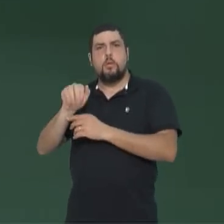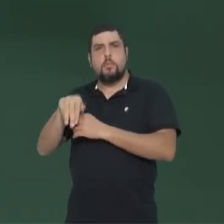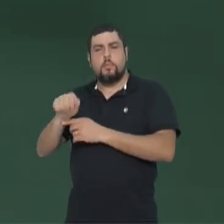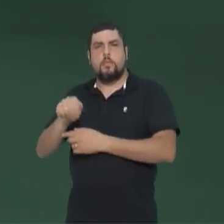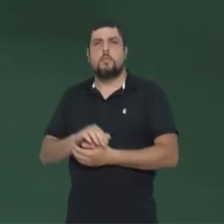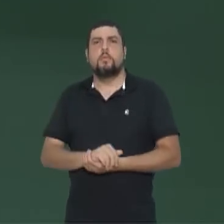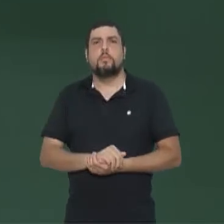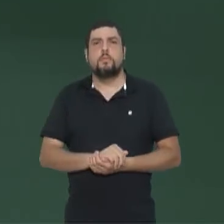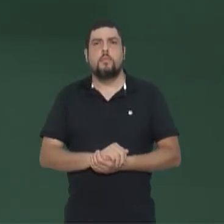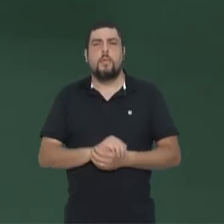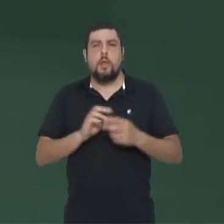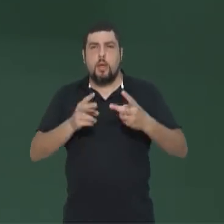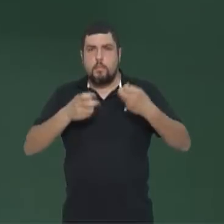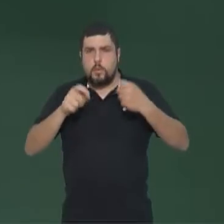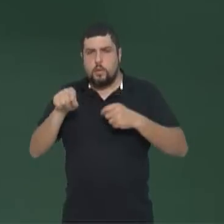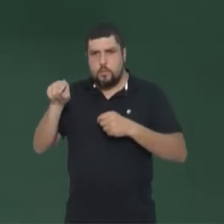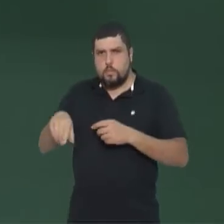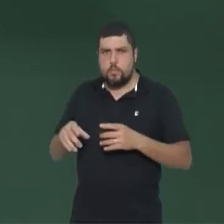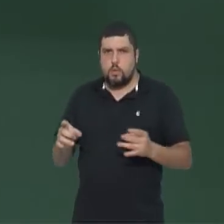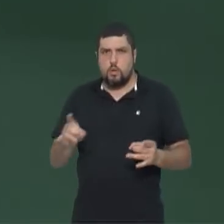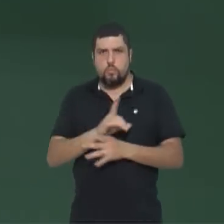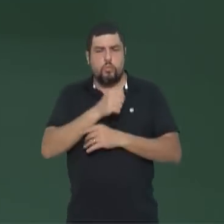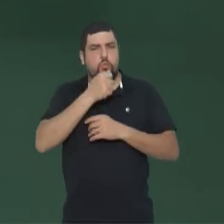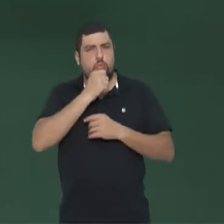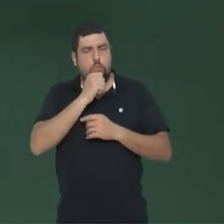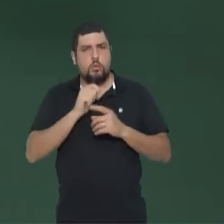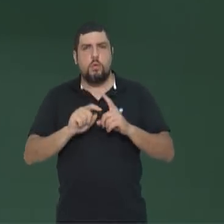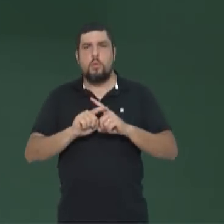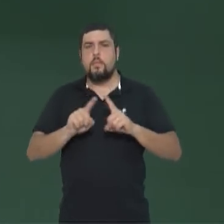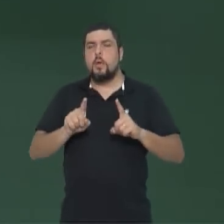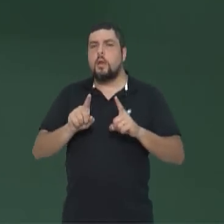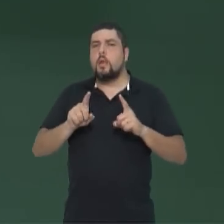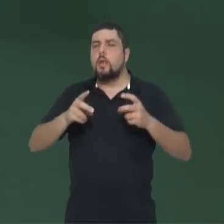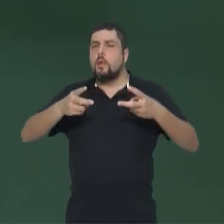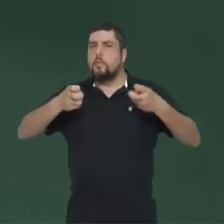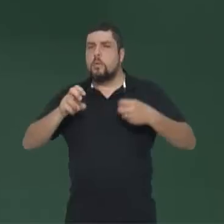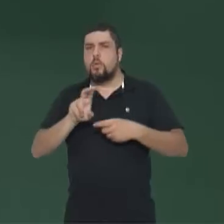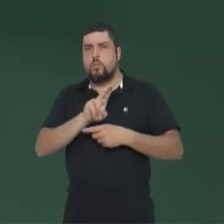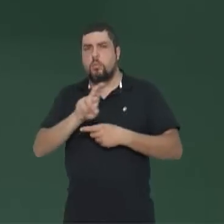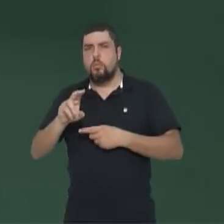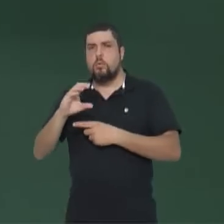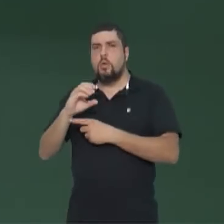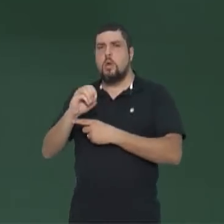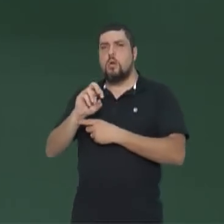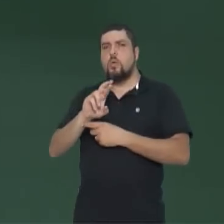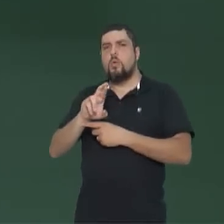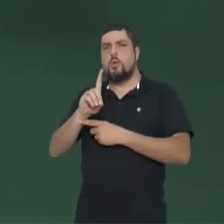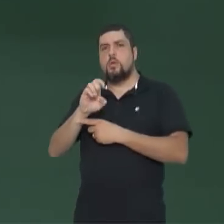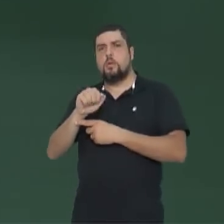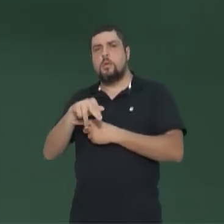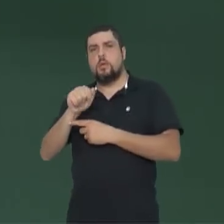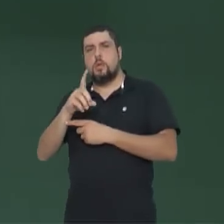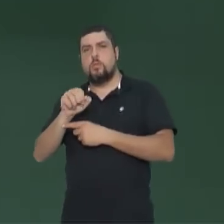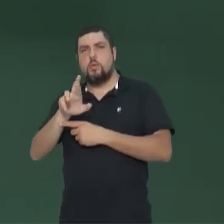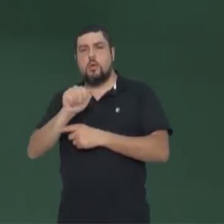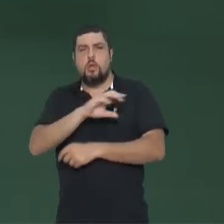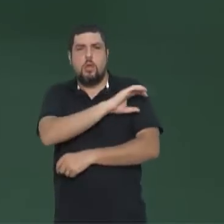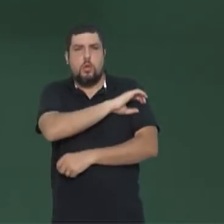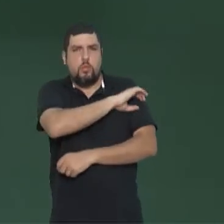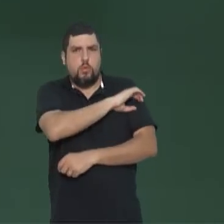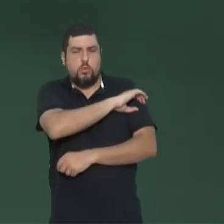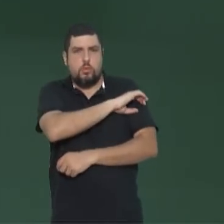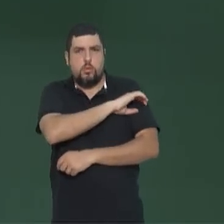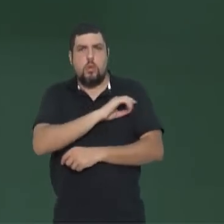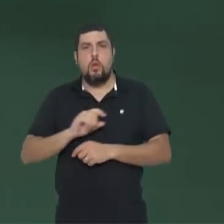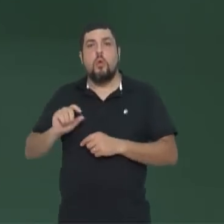ainda nós não terminamos, mas eu quero chamar atenção para o nome, né, da coordenadora. Então, exigiu o quê? Exigiu